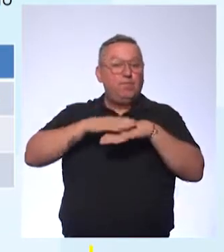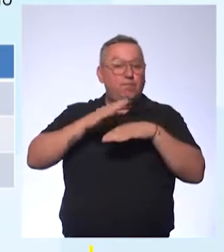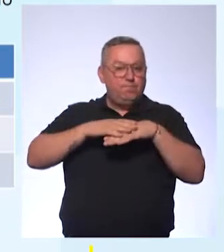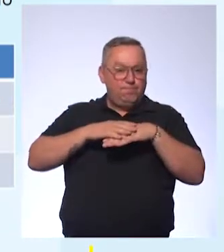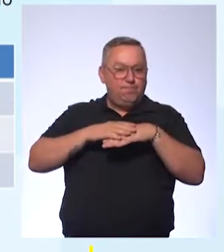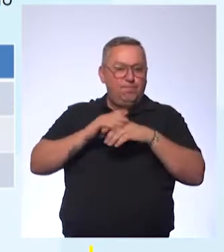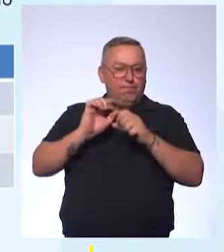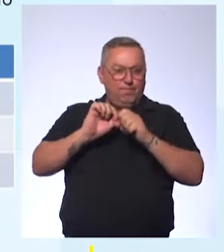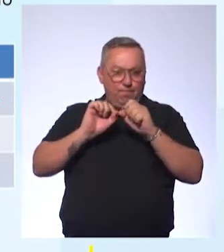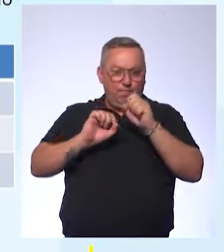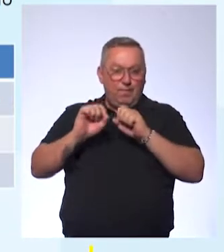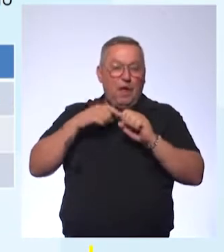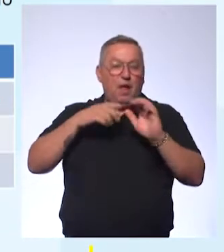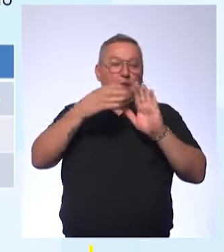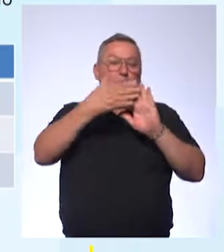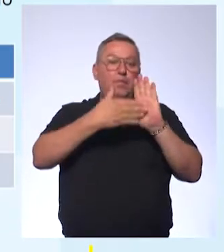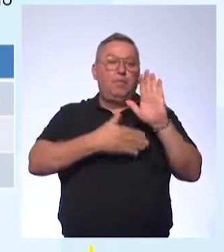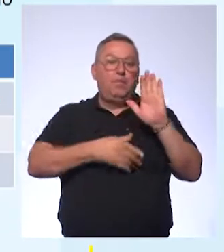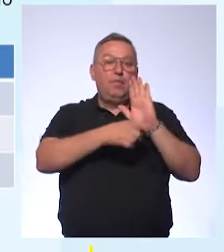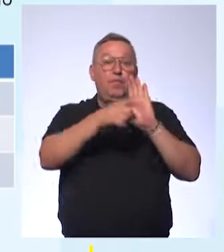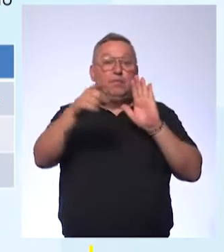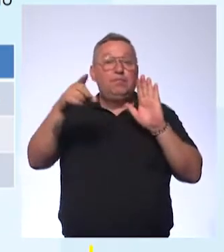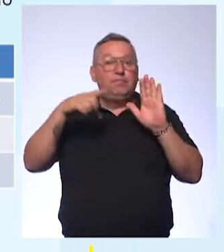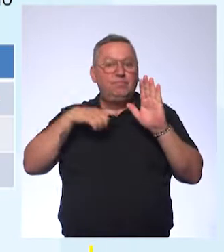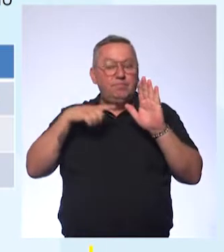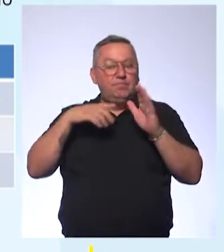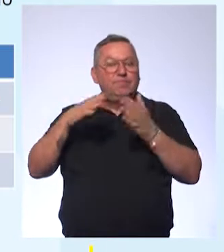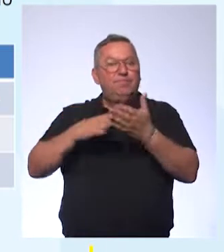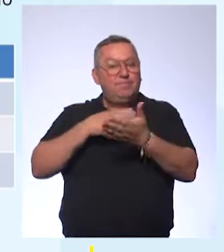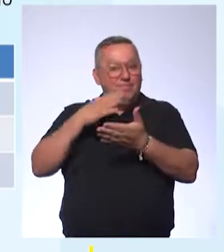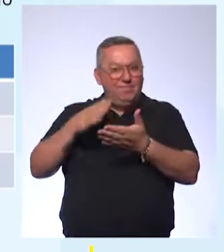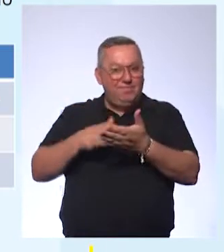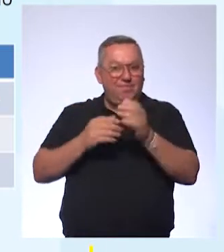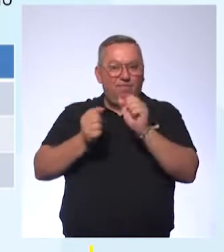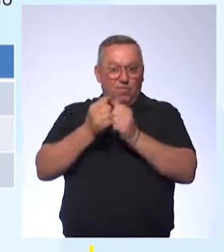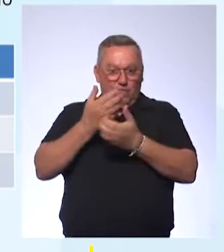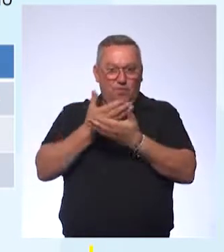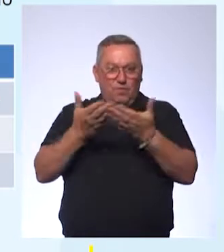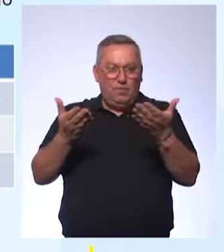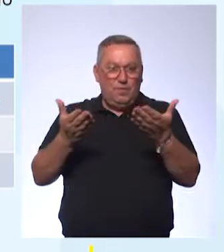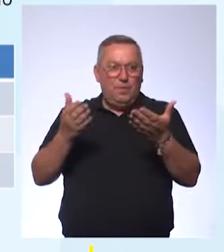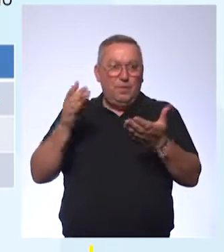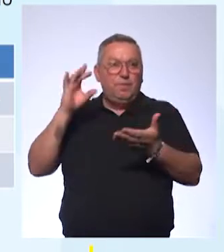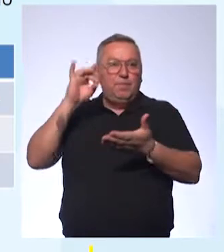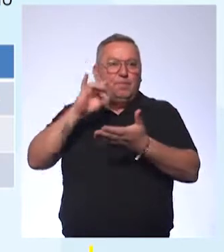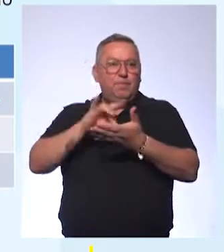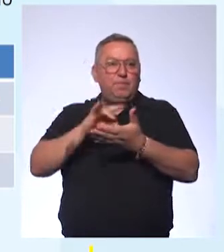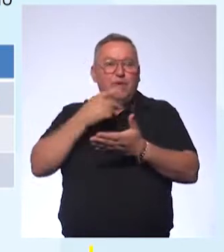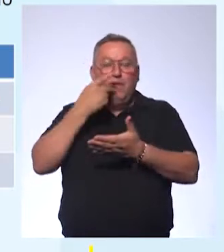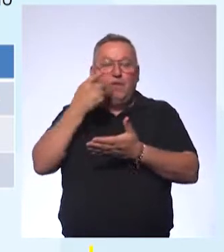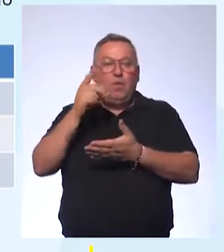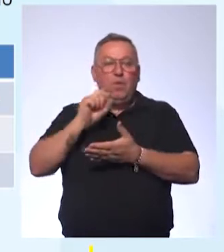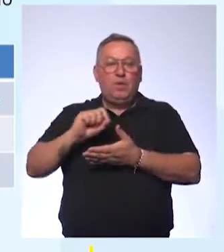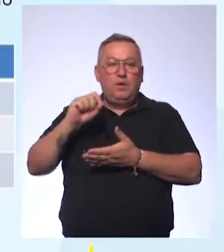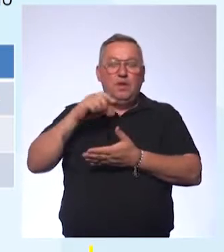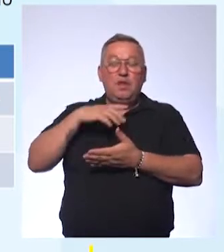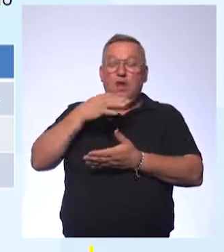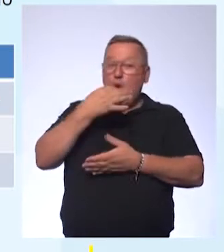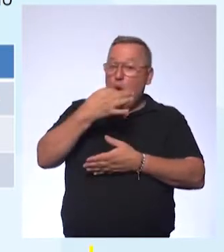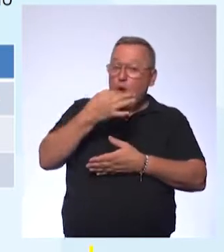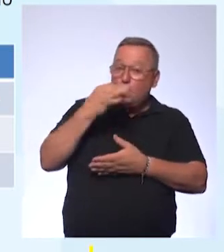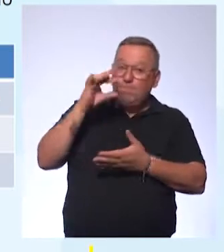está na proposta lá que vocês têm com vocês aí no caderninho, tá? As afirmações a seguir contêm fato e